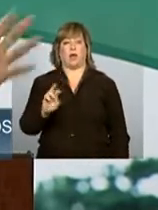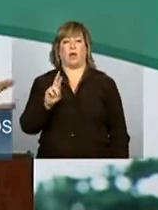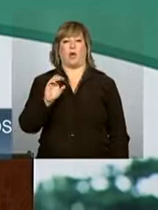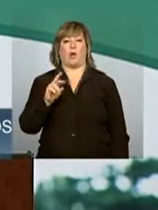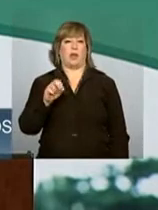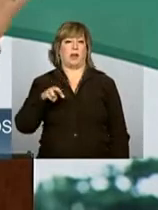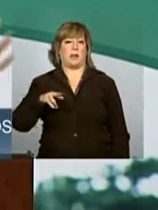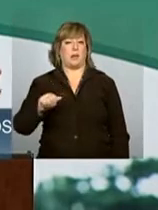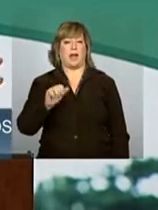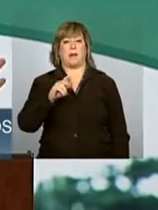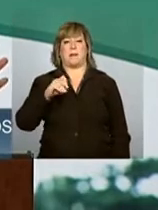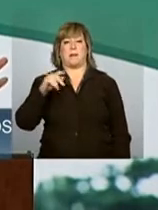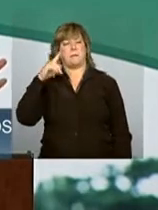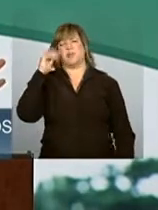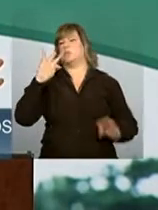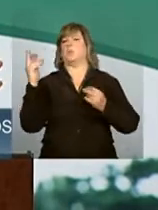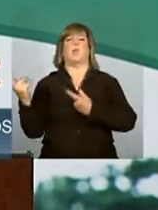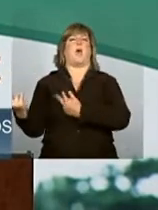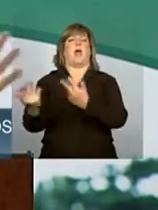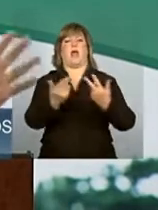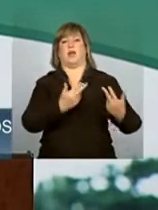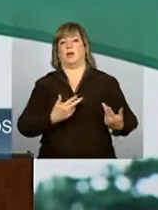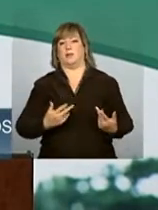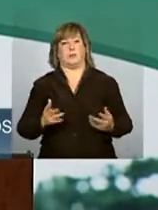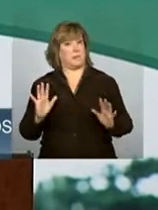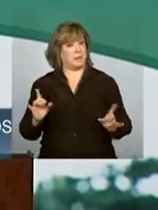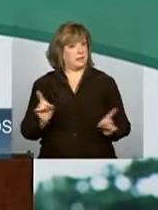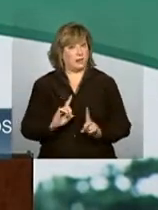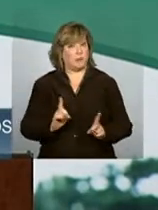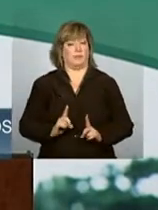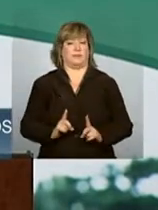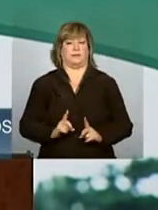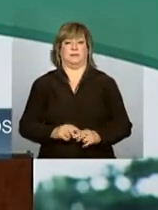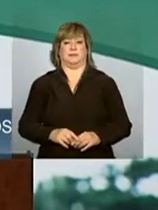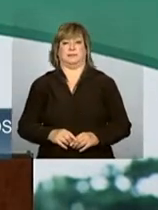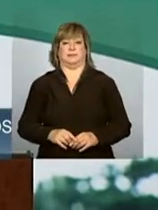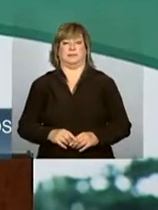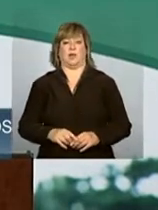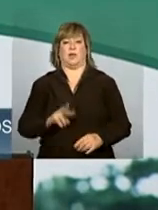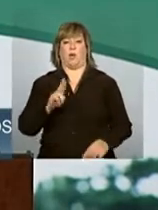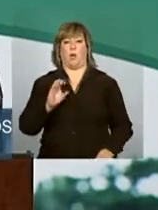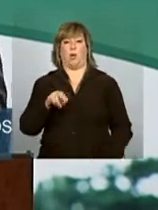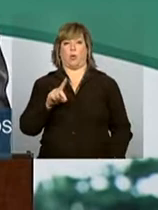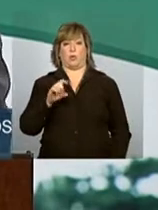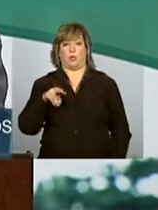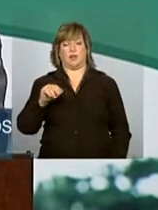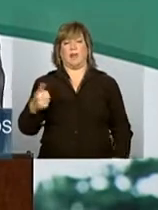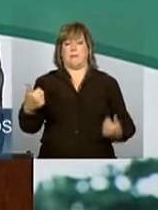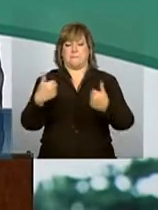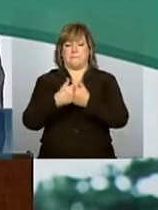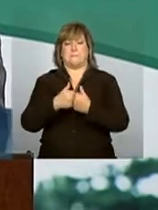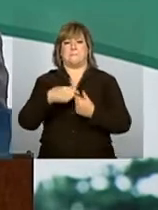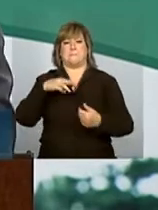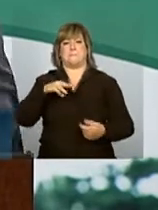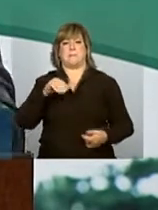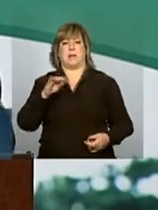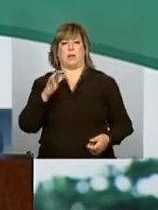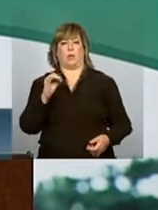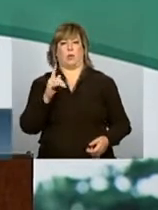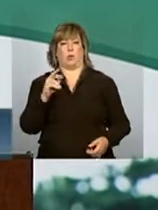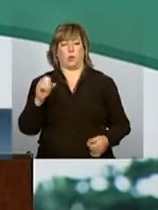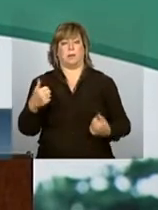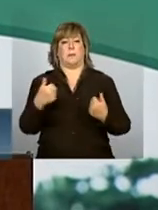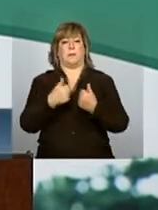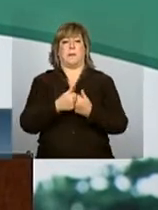seja Amapá. Tudo é a mesma coisa, mas não é. Rondônia é colado no Mato Grosso, encostado